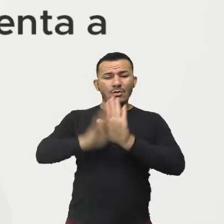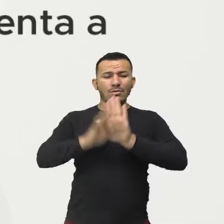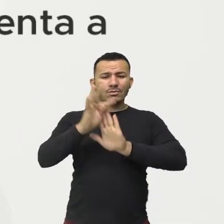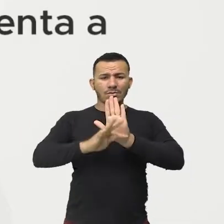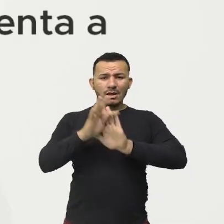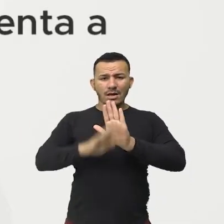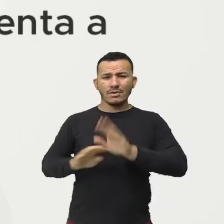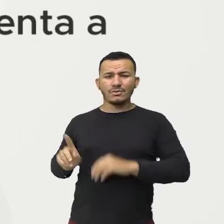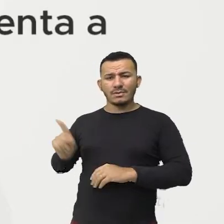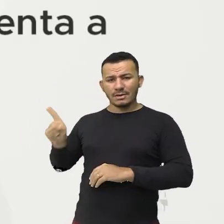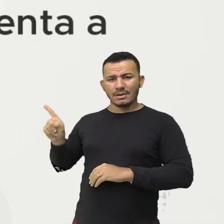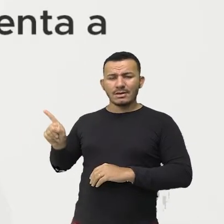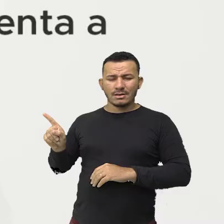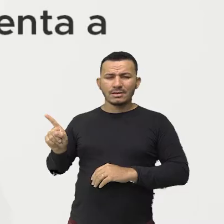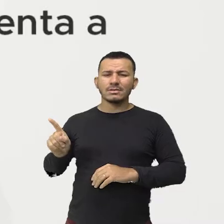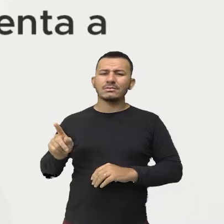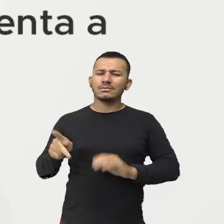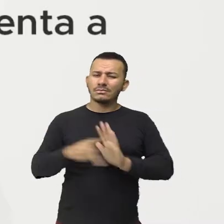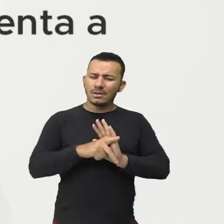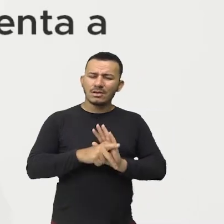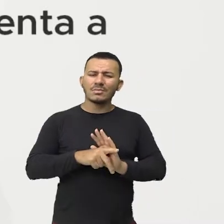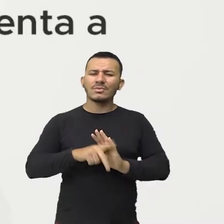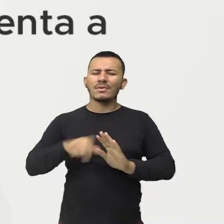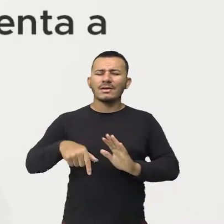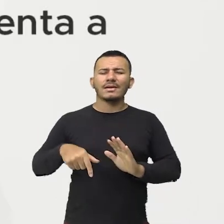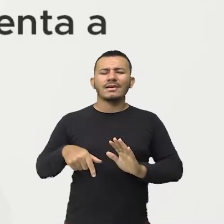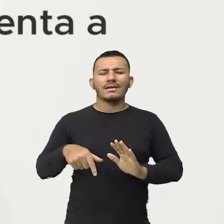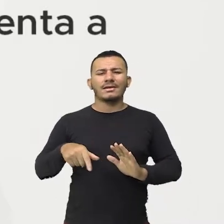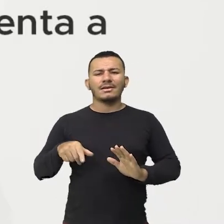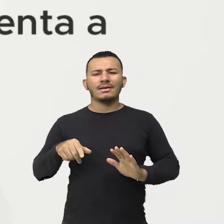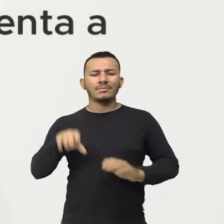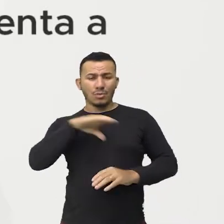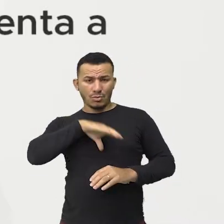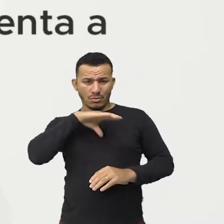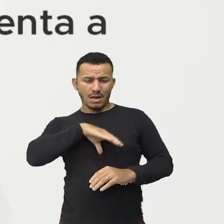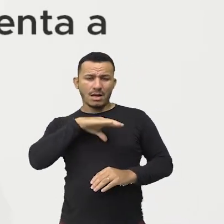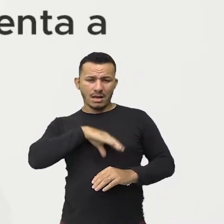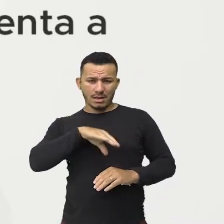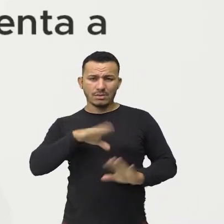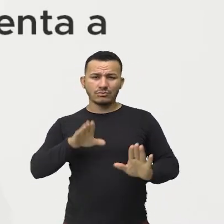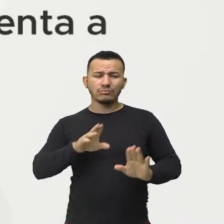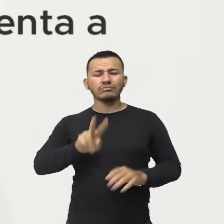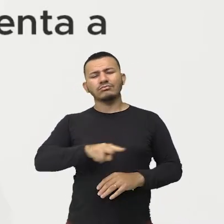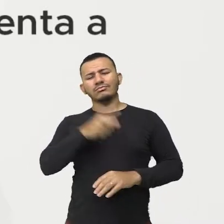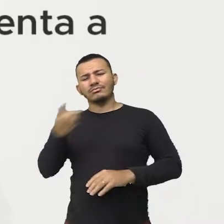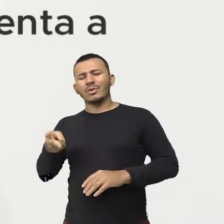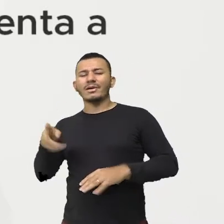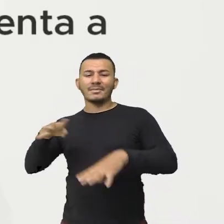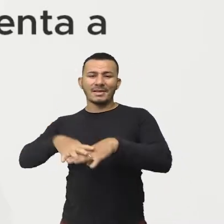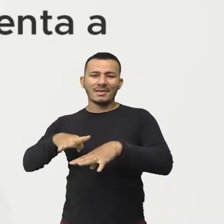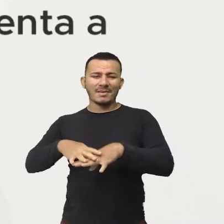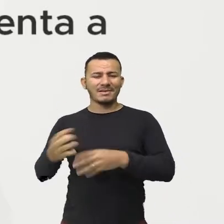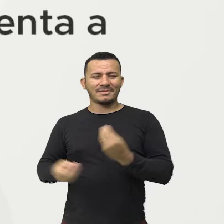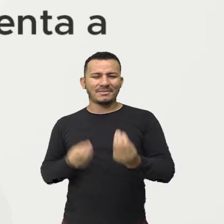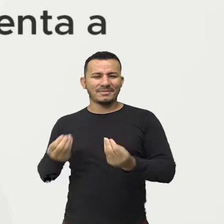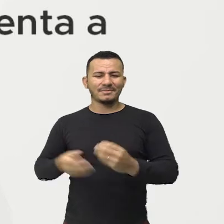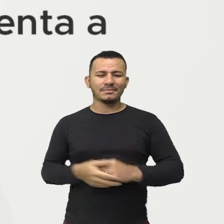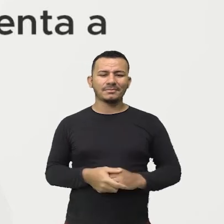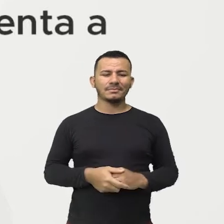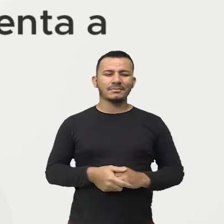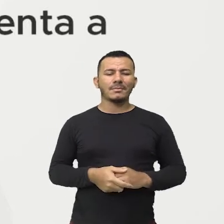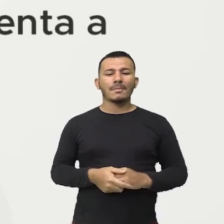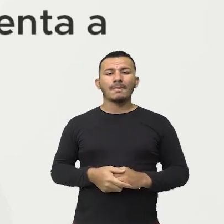numa linguagem, né? Está em uma linguagem em português, né? Vamos traduzir isso para uma linguagem matemática.